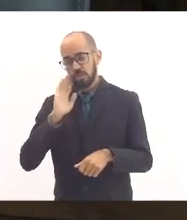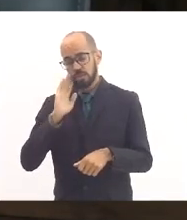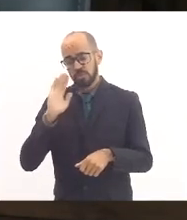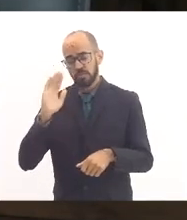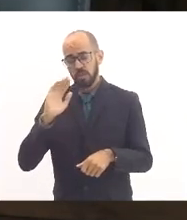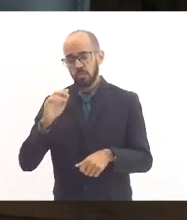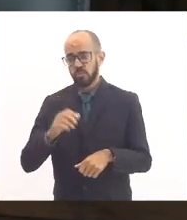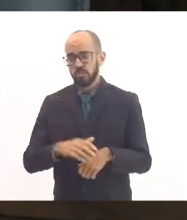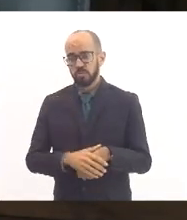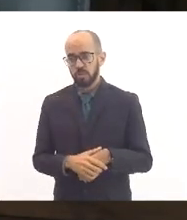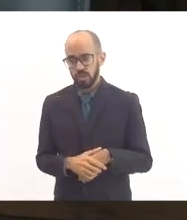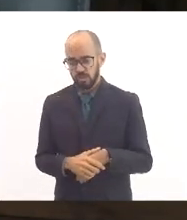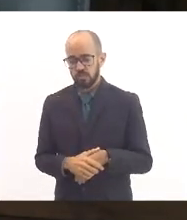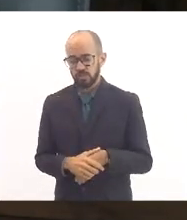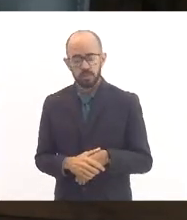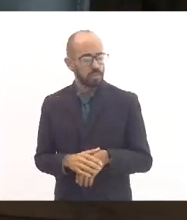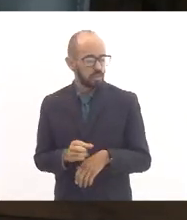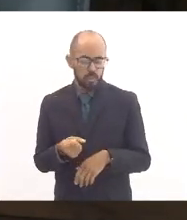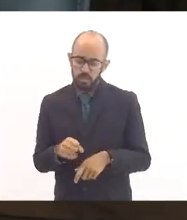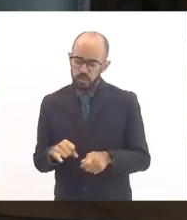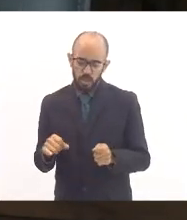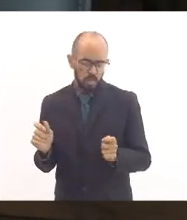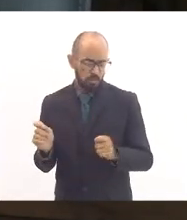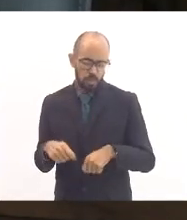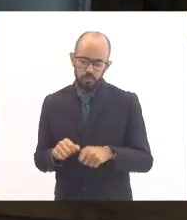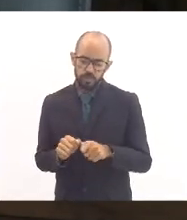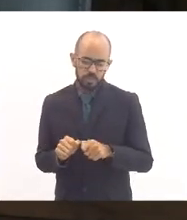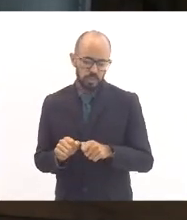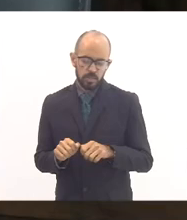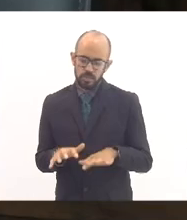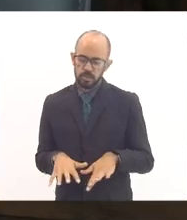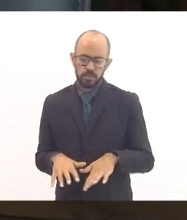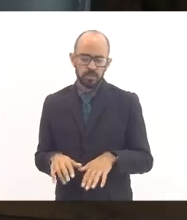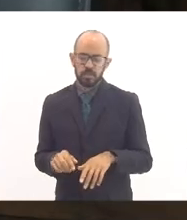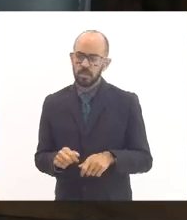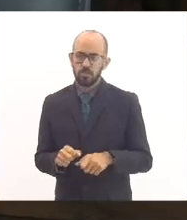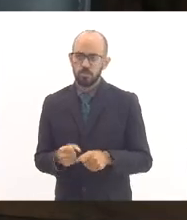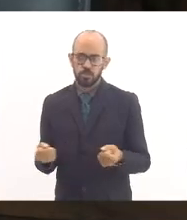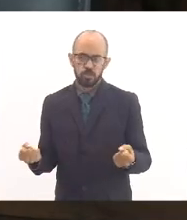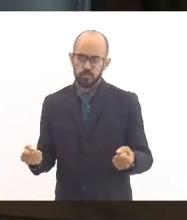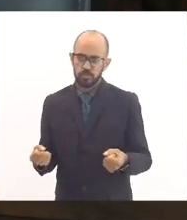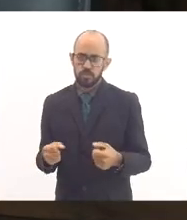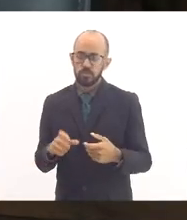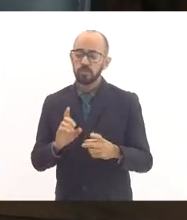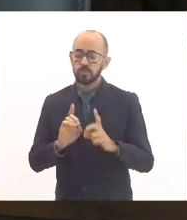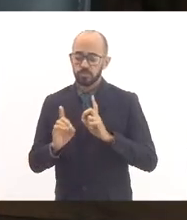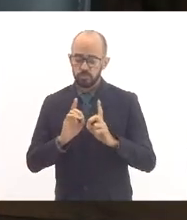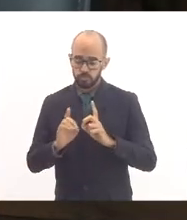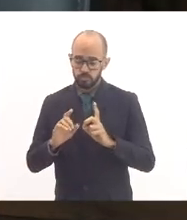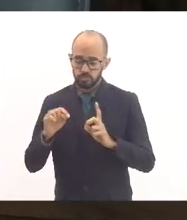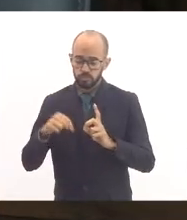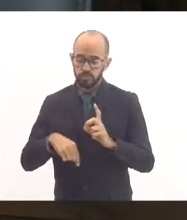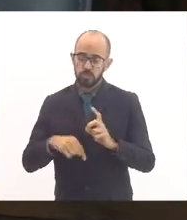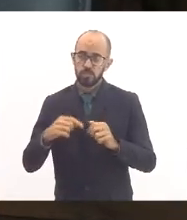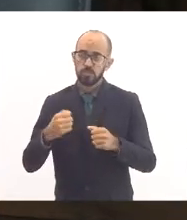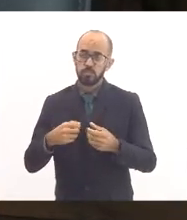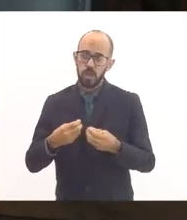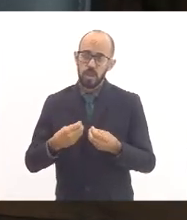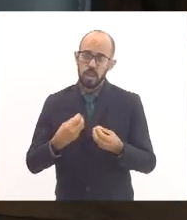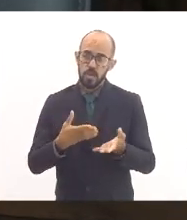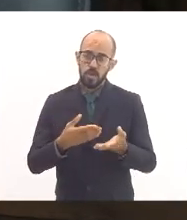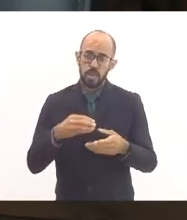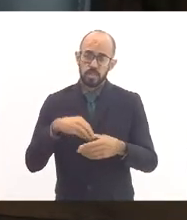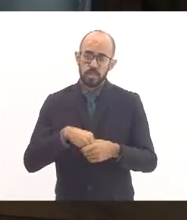não foi isso eu acho que é factível pedal factível que a gente possa estar discutindo aqui esse levar